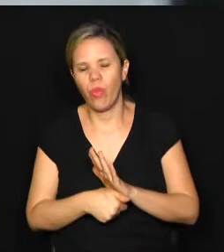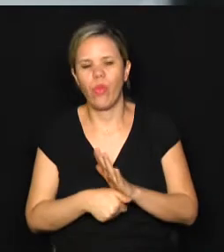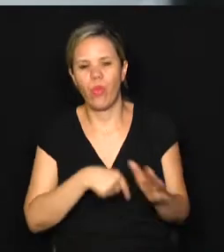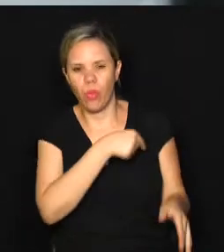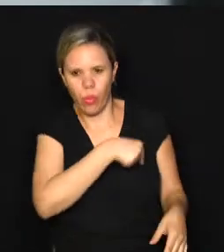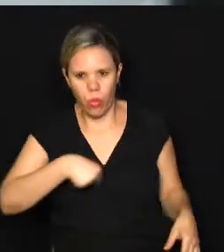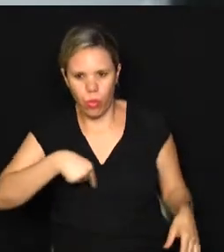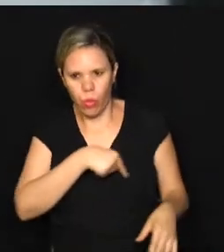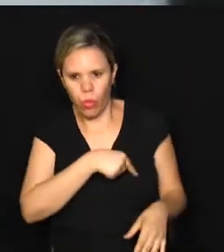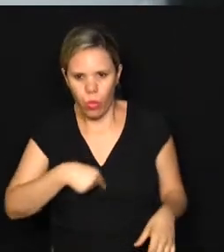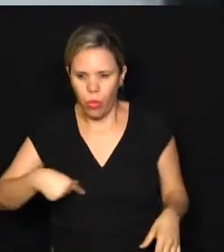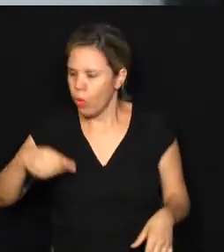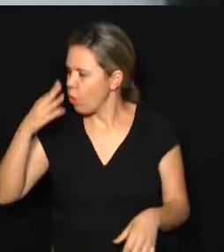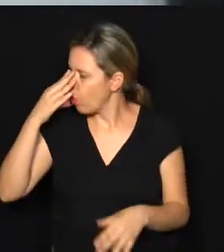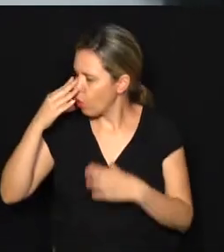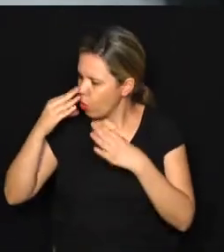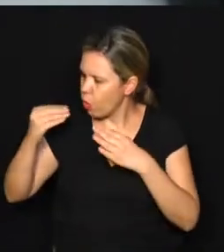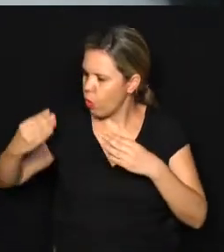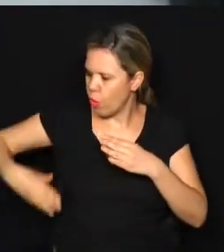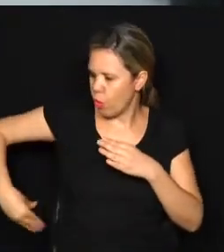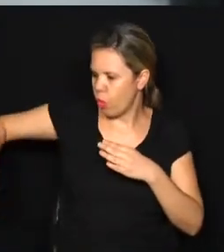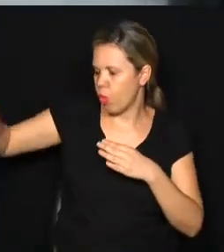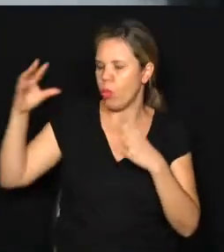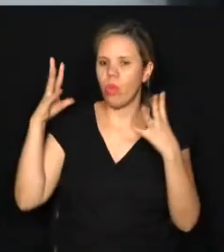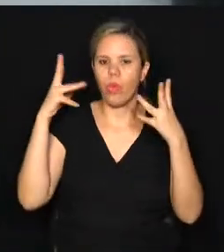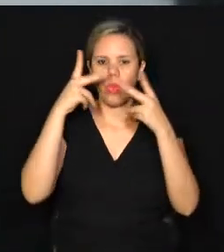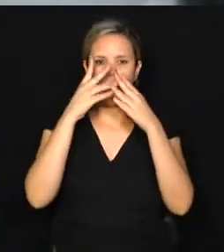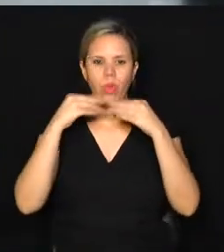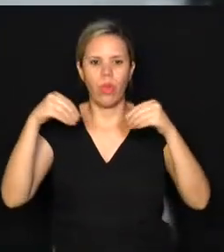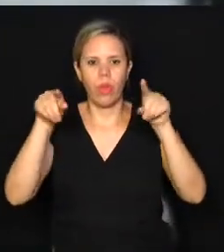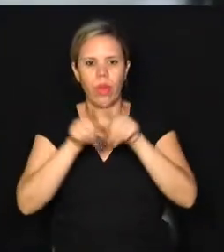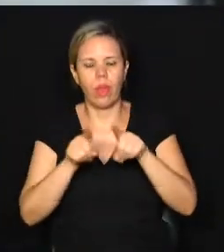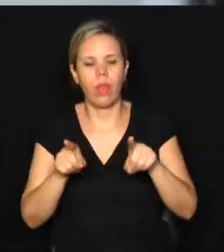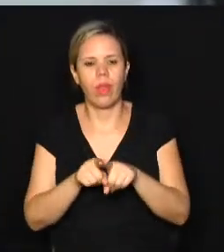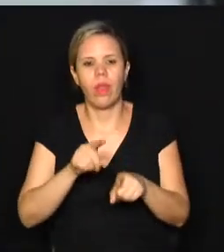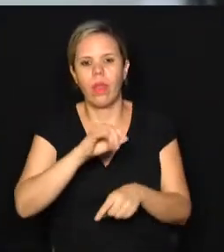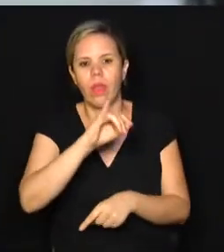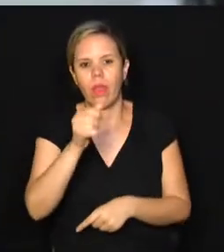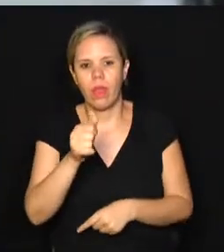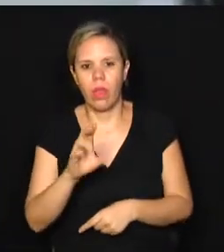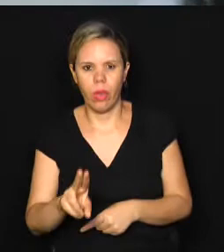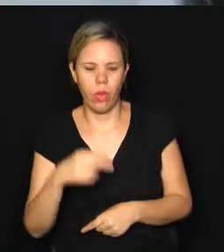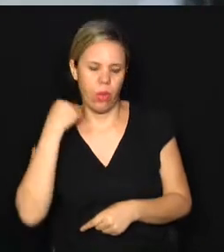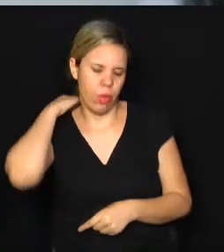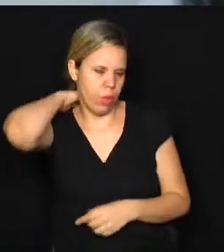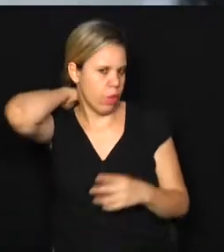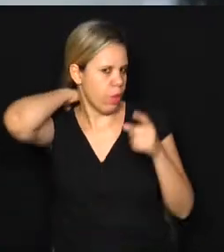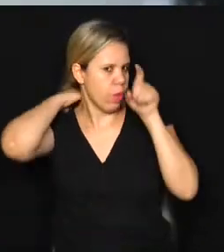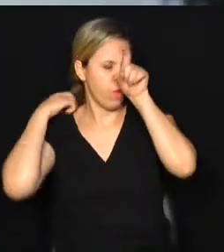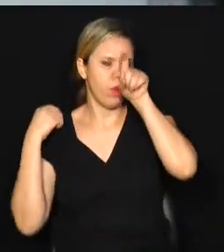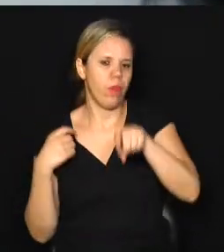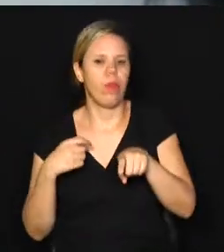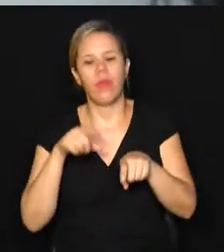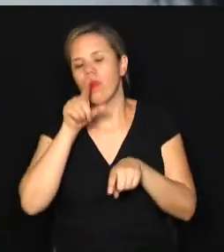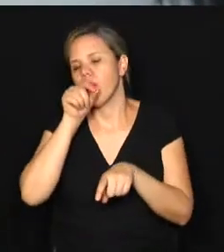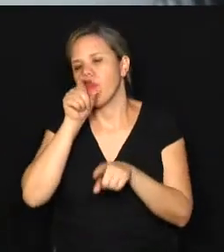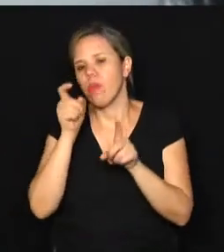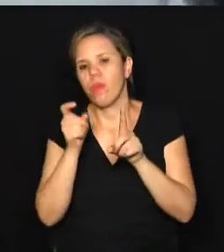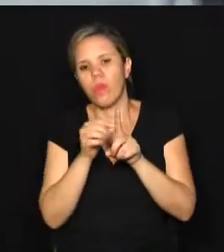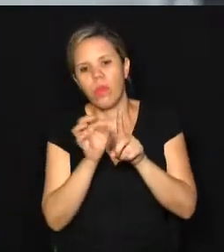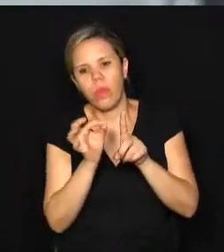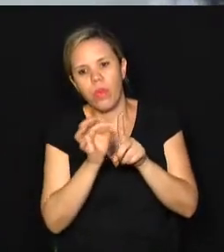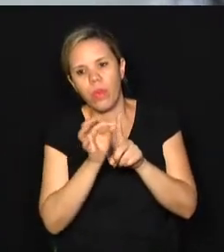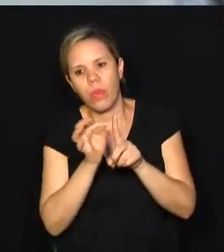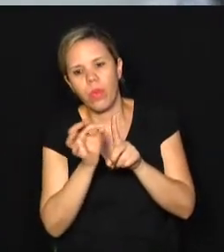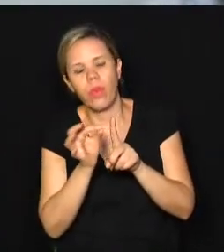eu vi uma raposa linda, muito jacu. Hoje mesmo vimos tucano aqui, pica-pau. Então, a